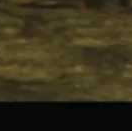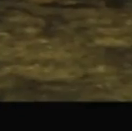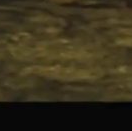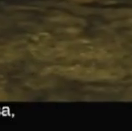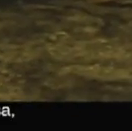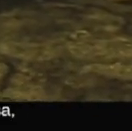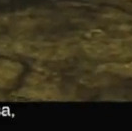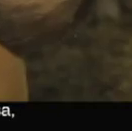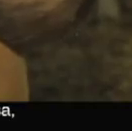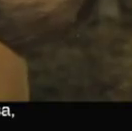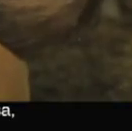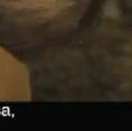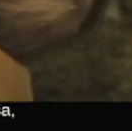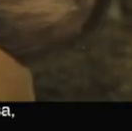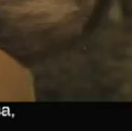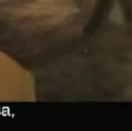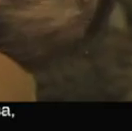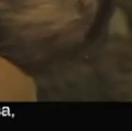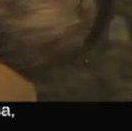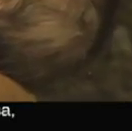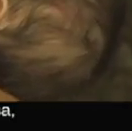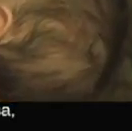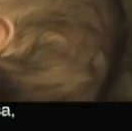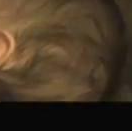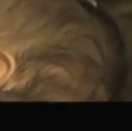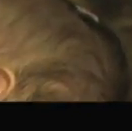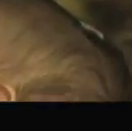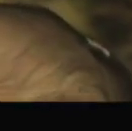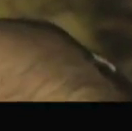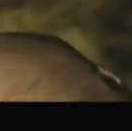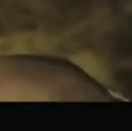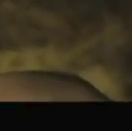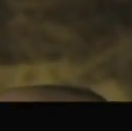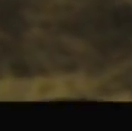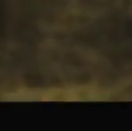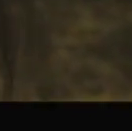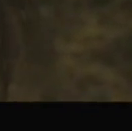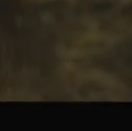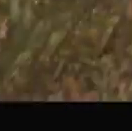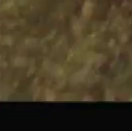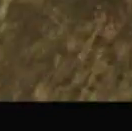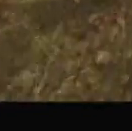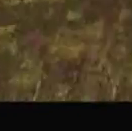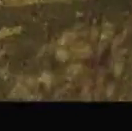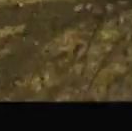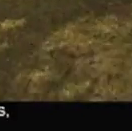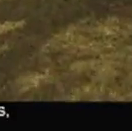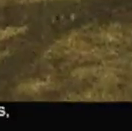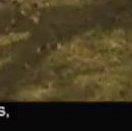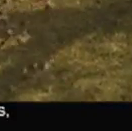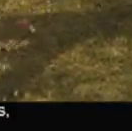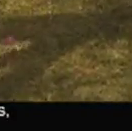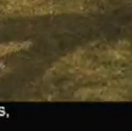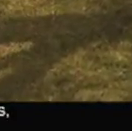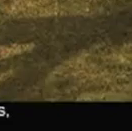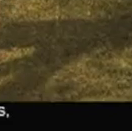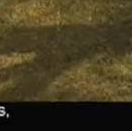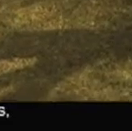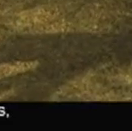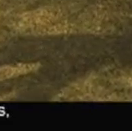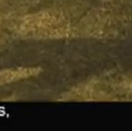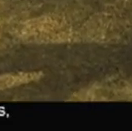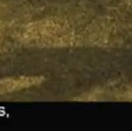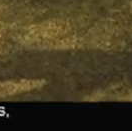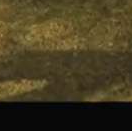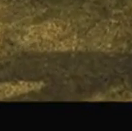vida. Seu leite é o único alimento que ele precisa até os 6 meses. Só depois comece a